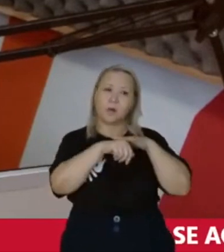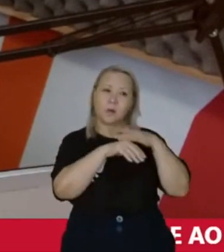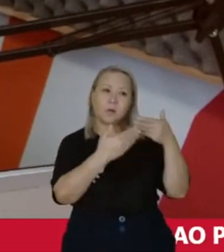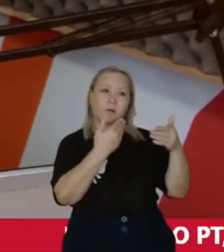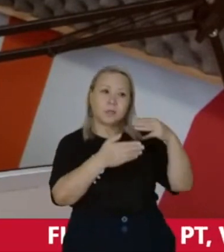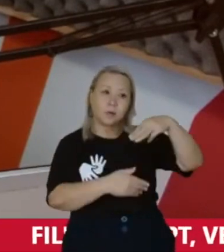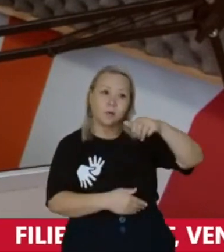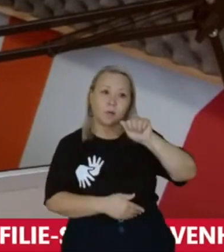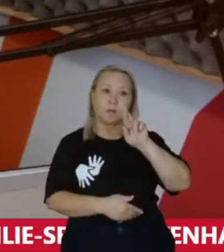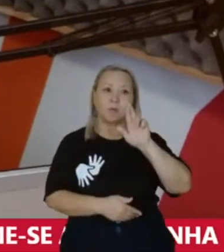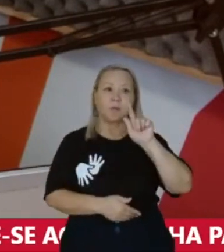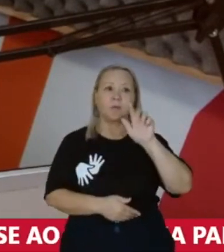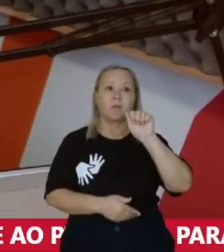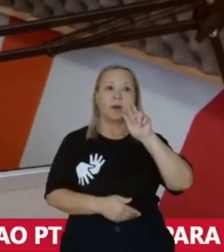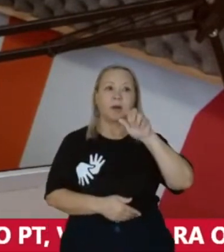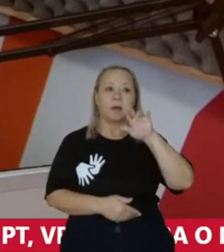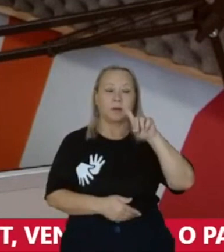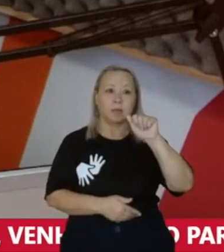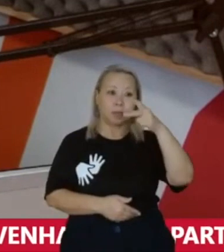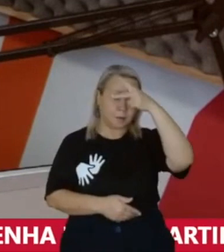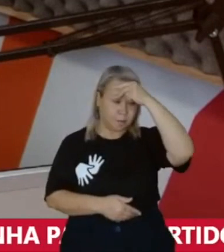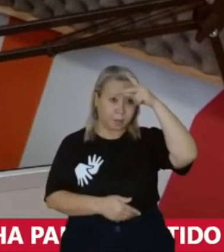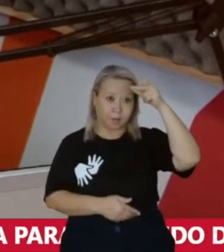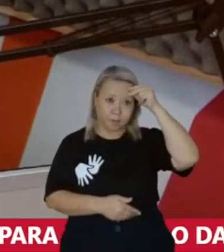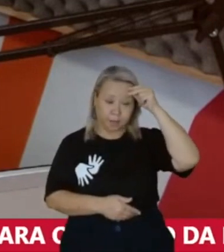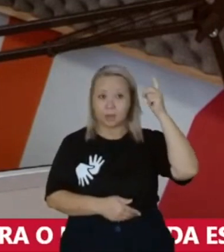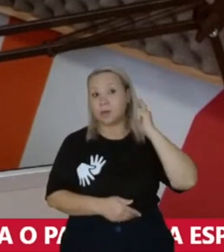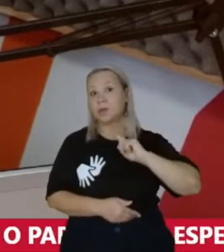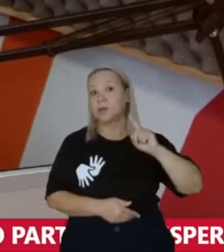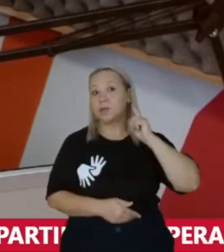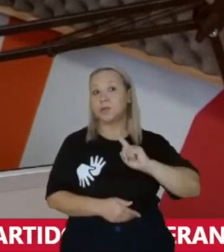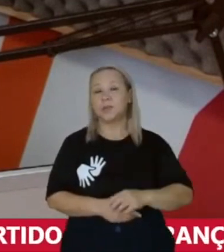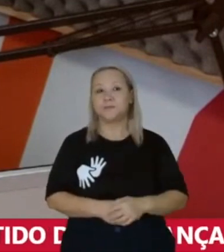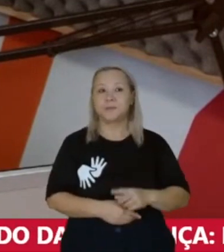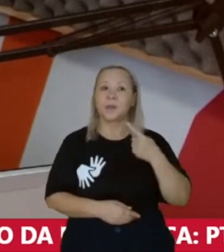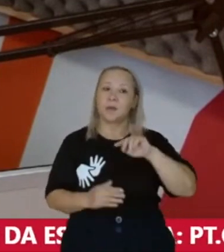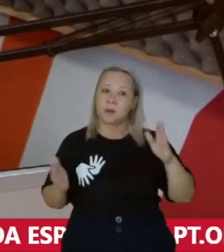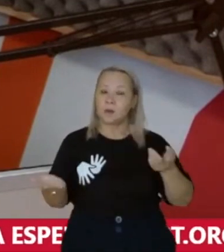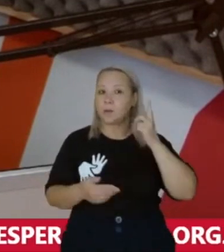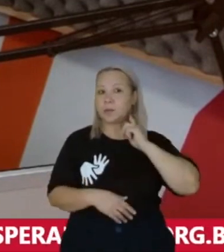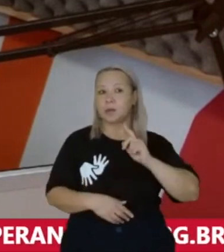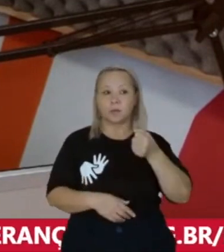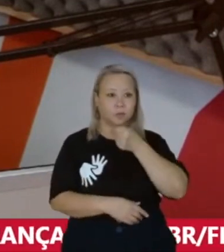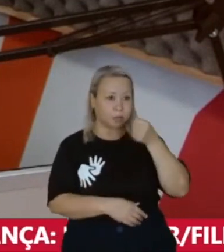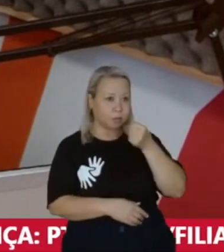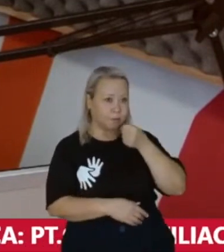Margarida Salomão, prefeita de Juiz de Fora, mas nós vamos continuar por Minas Gerais. É para lá que a gente vai agora na nossa